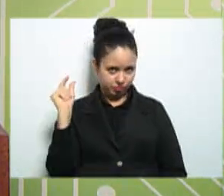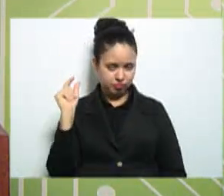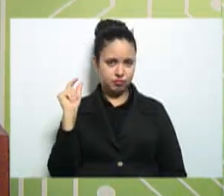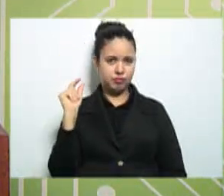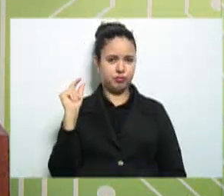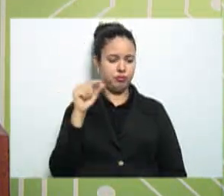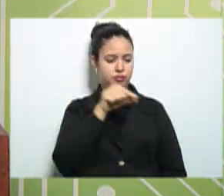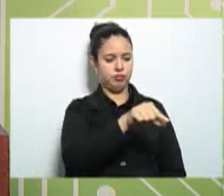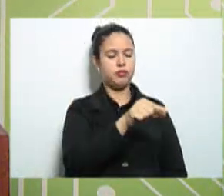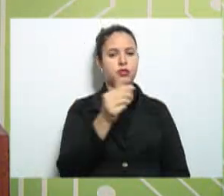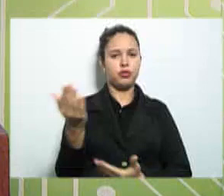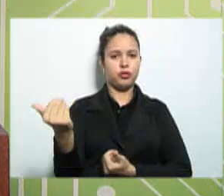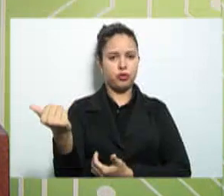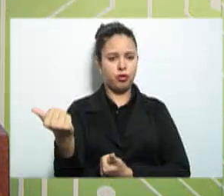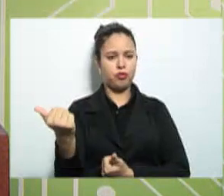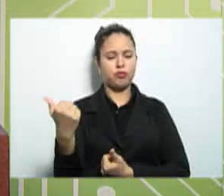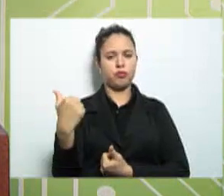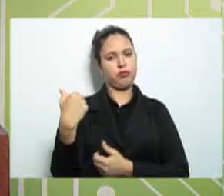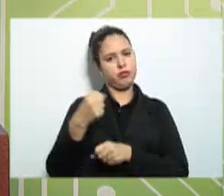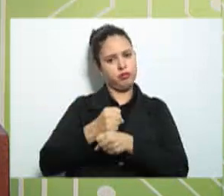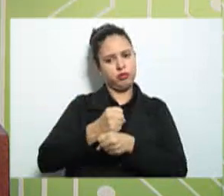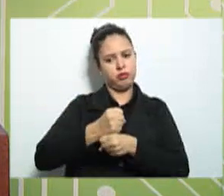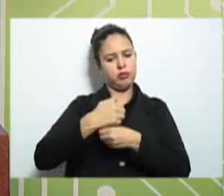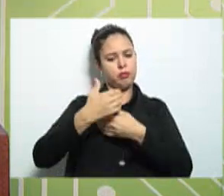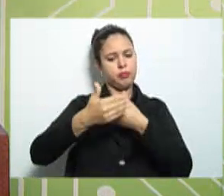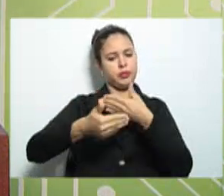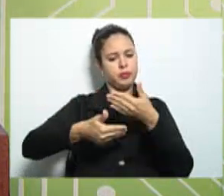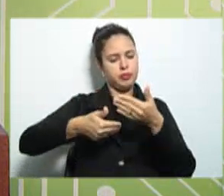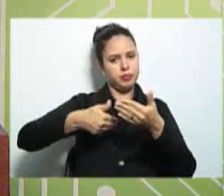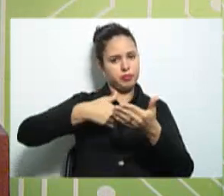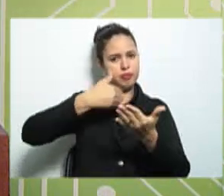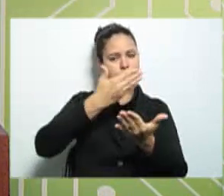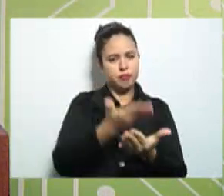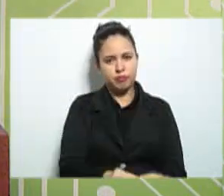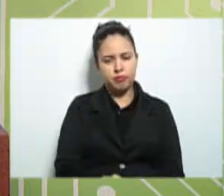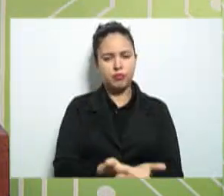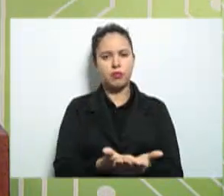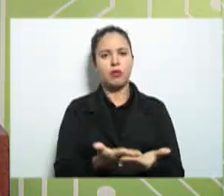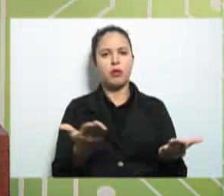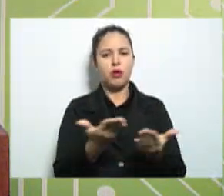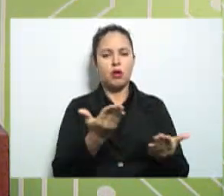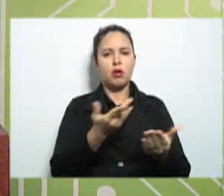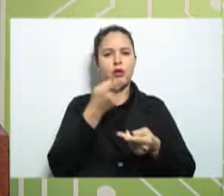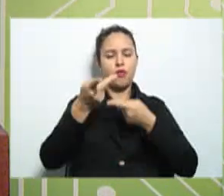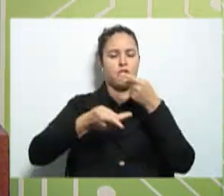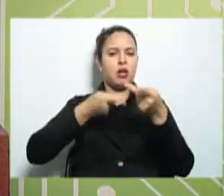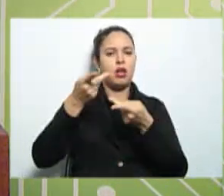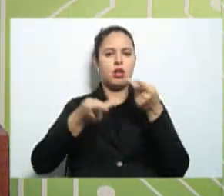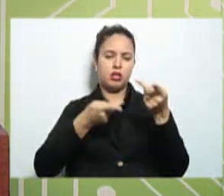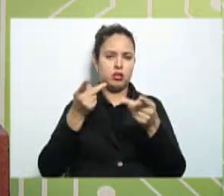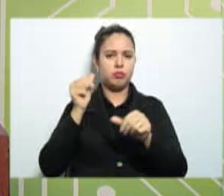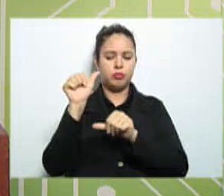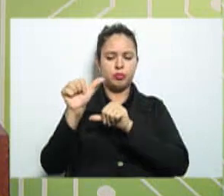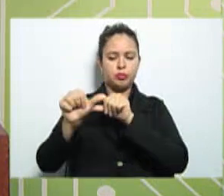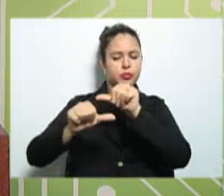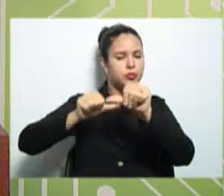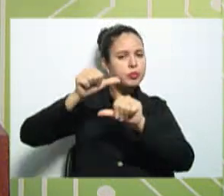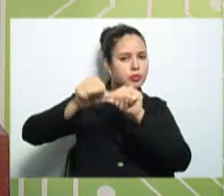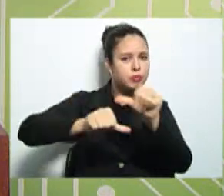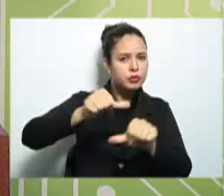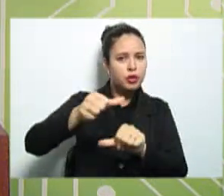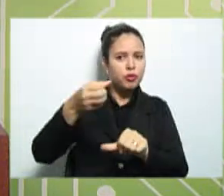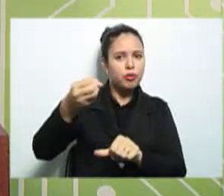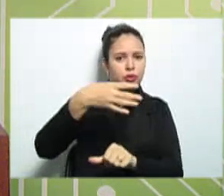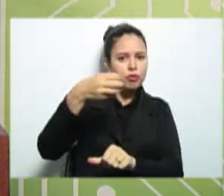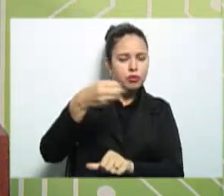se transformando. Algumas palavras utilizadas em determinada época deixam de existir e novas palavras passam